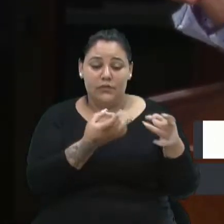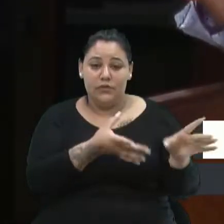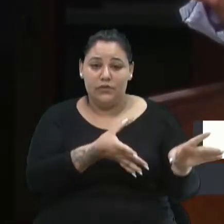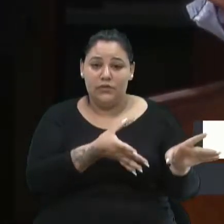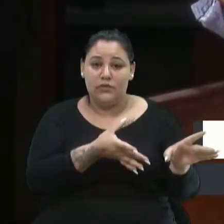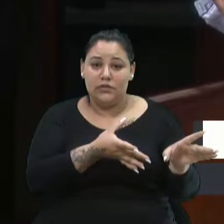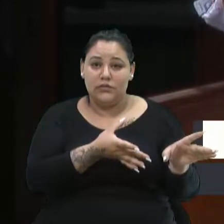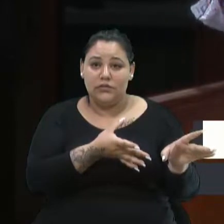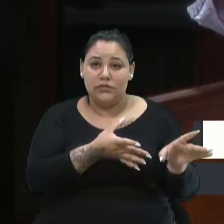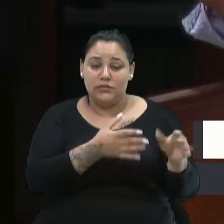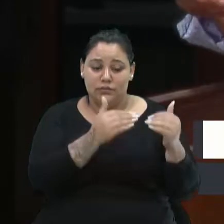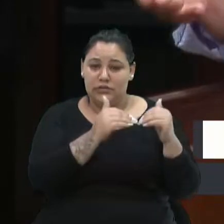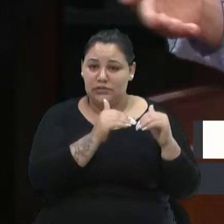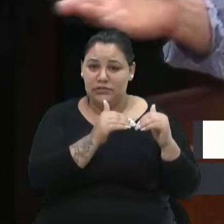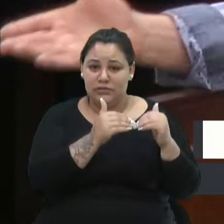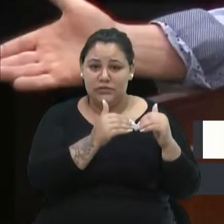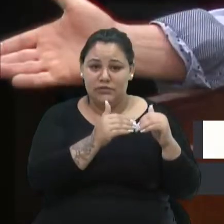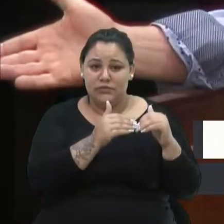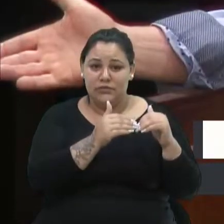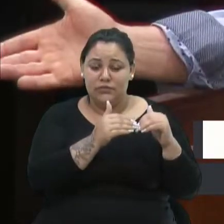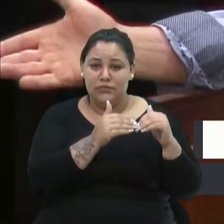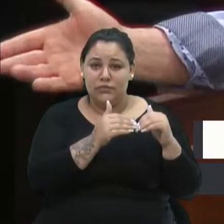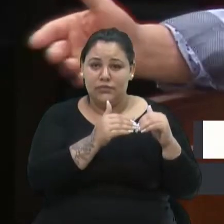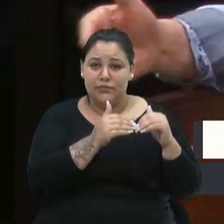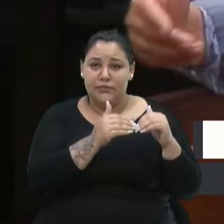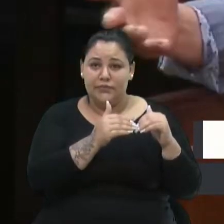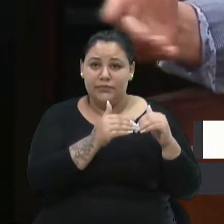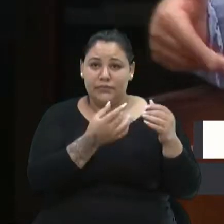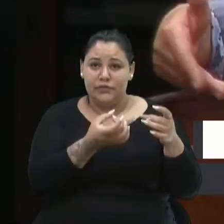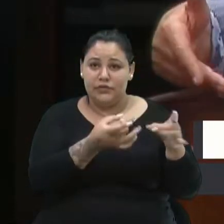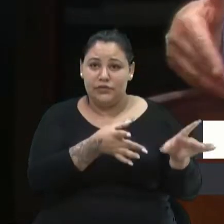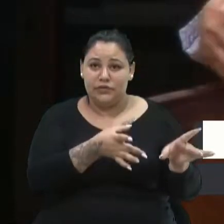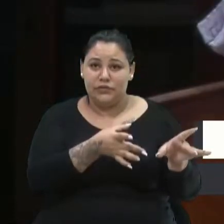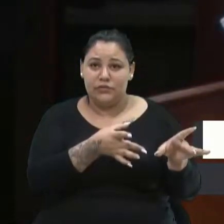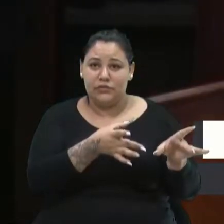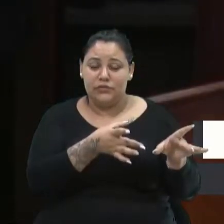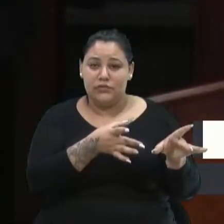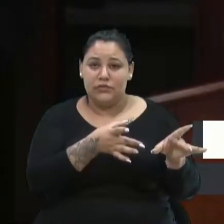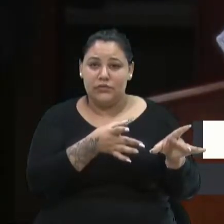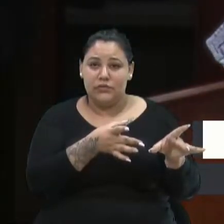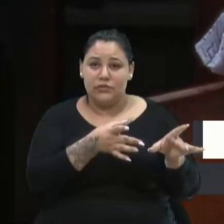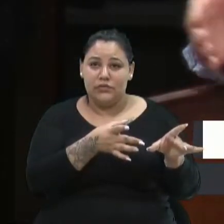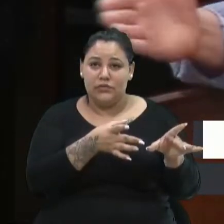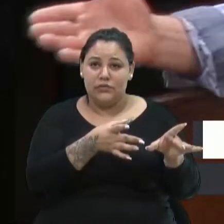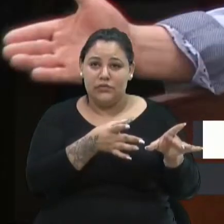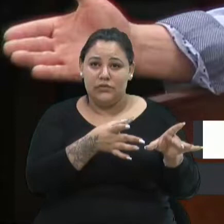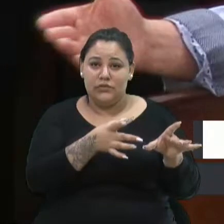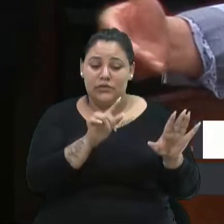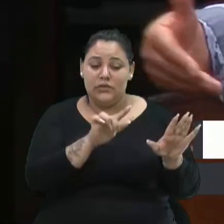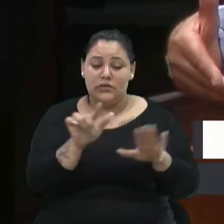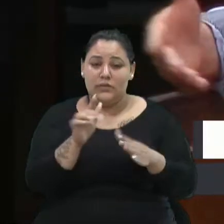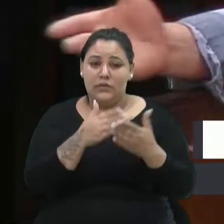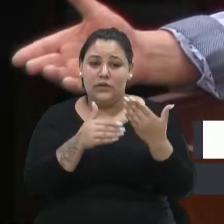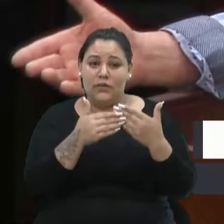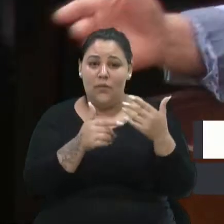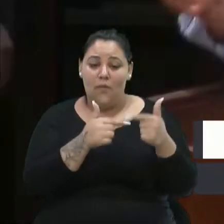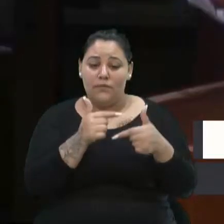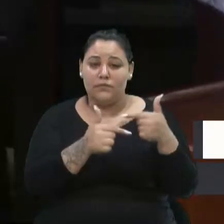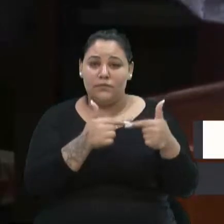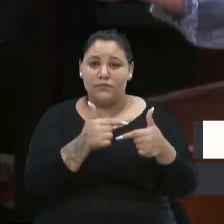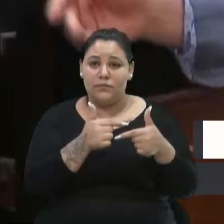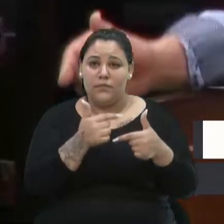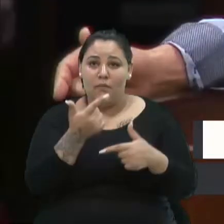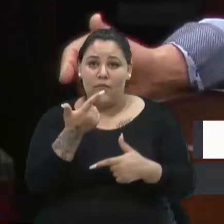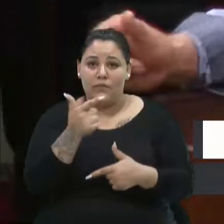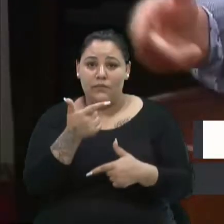ter dado continuidade. A primeira vez, a semana passada, que ele trabalhou a semana inteira sem dar problema. Isso é